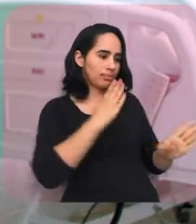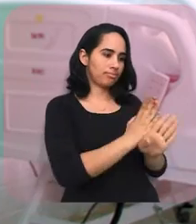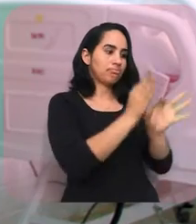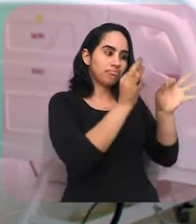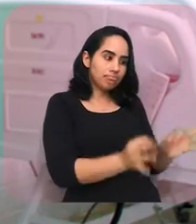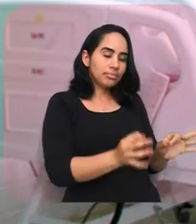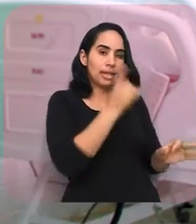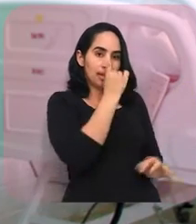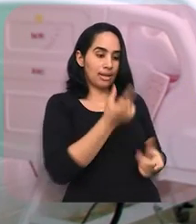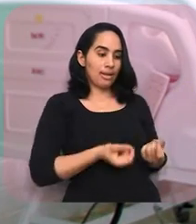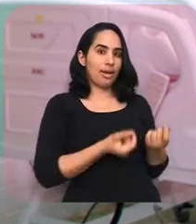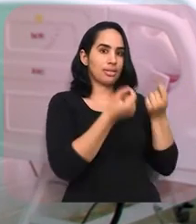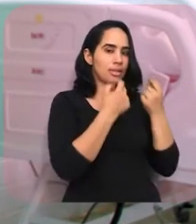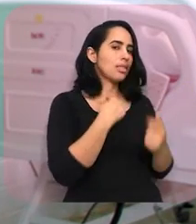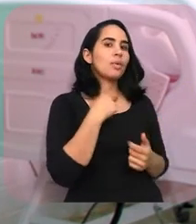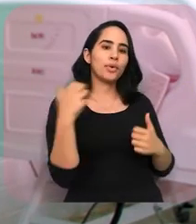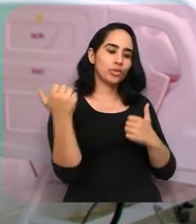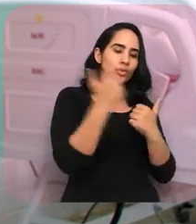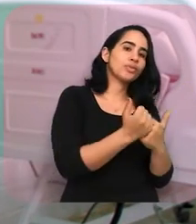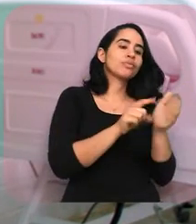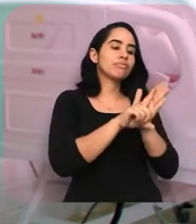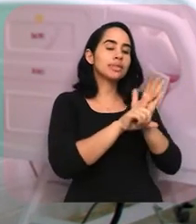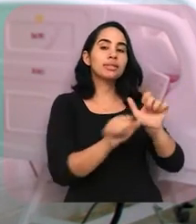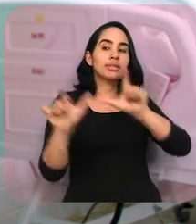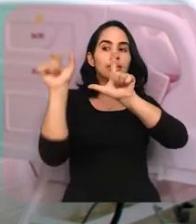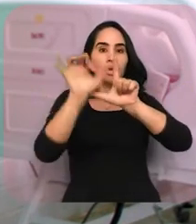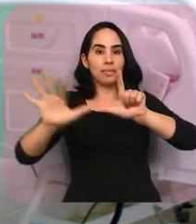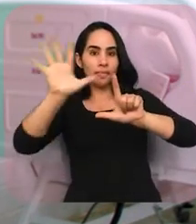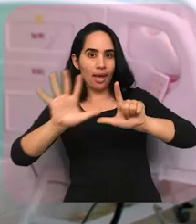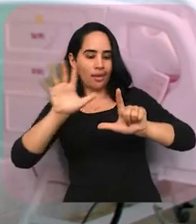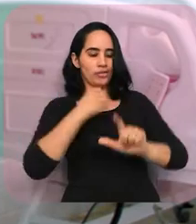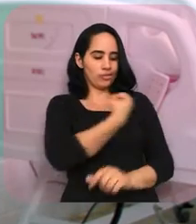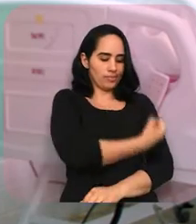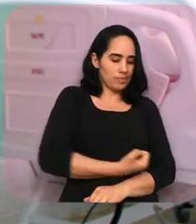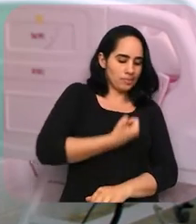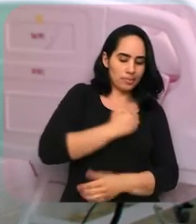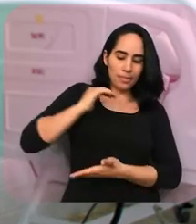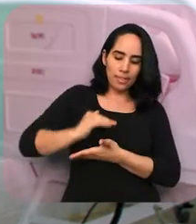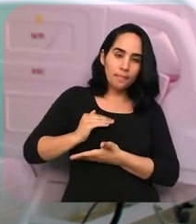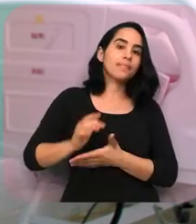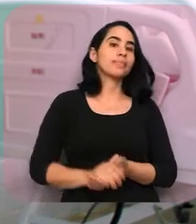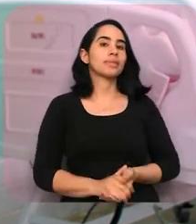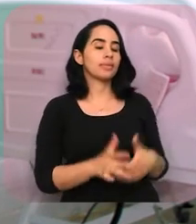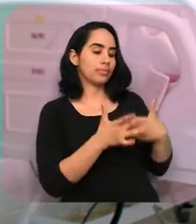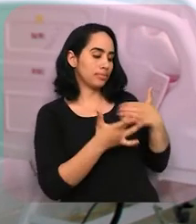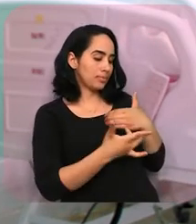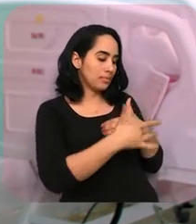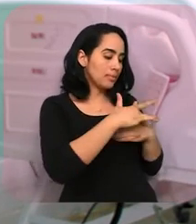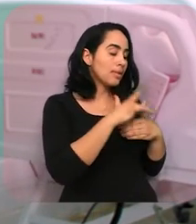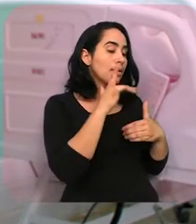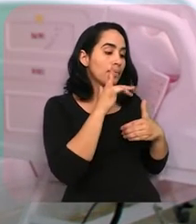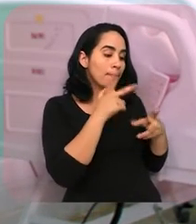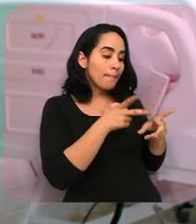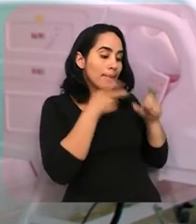o câncer de mama. E ele não deve substituir exames de imagem, como a ultrassom e a mamografia. O autoexame das mamas